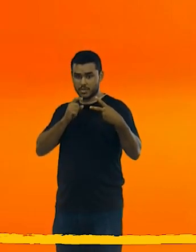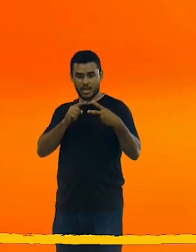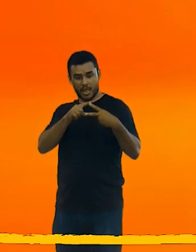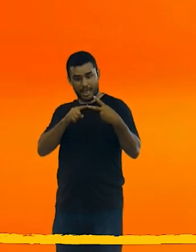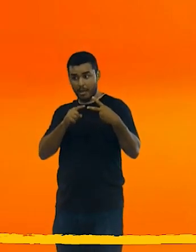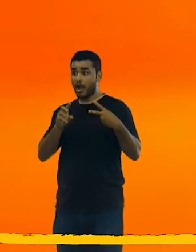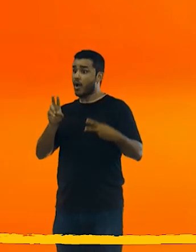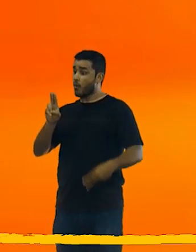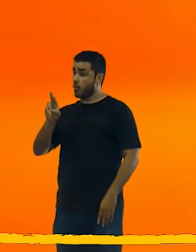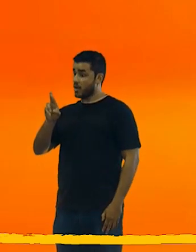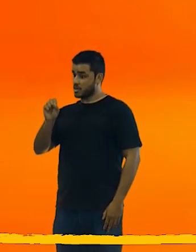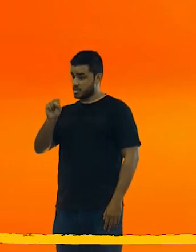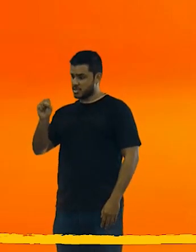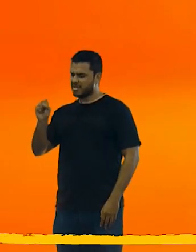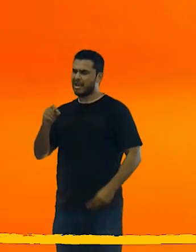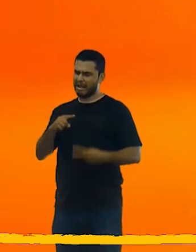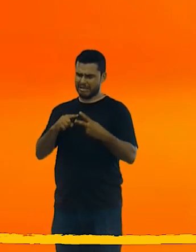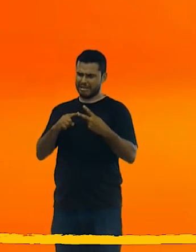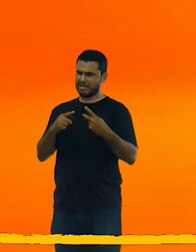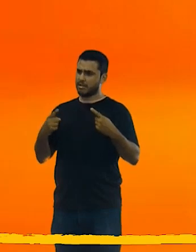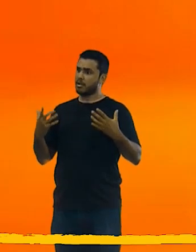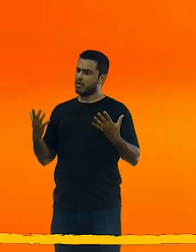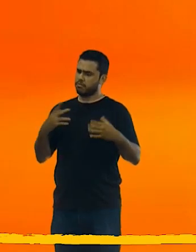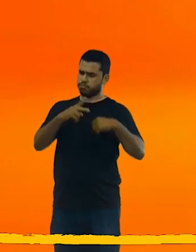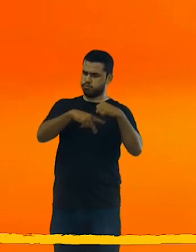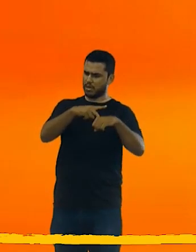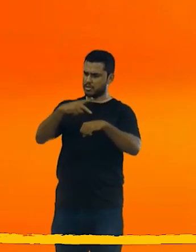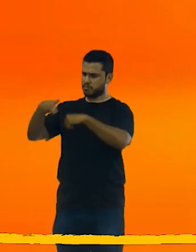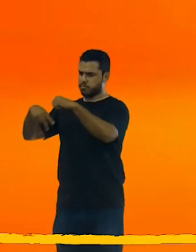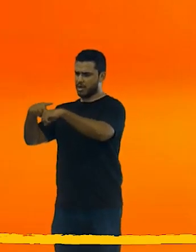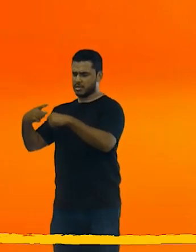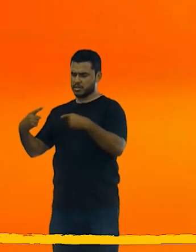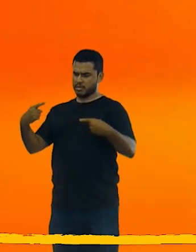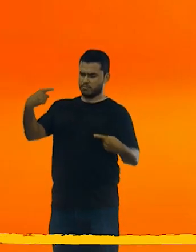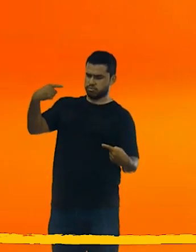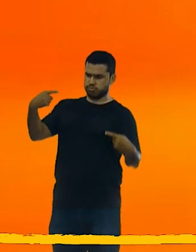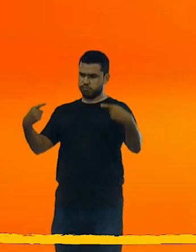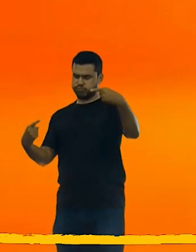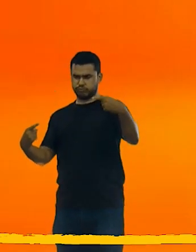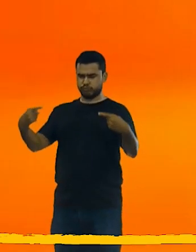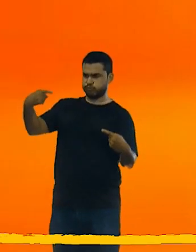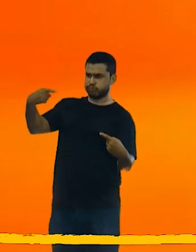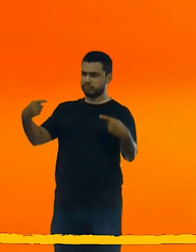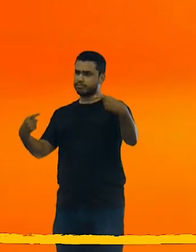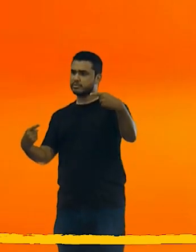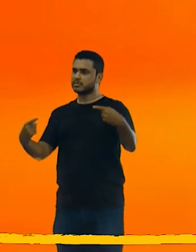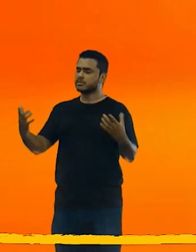que faz com que a população mude de ideologia? O que faz com que a população